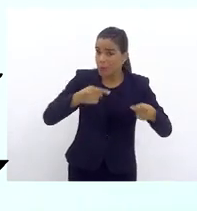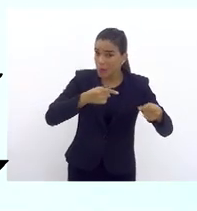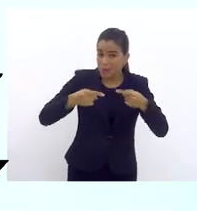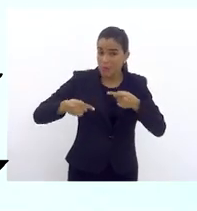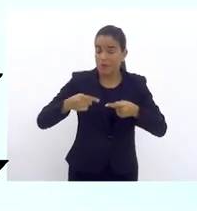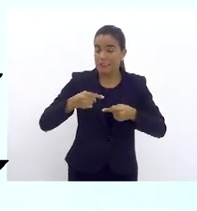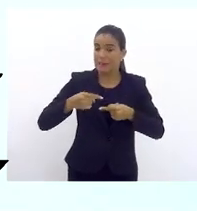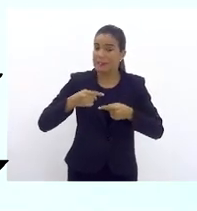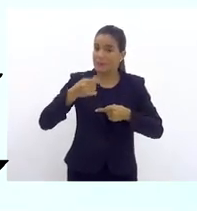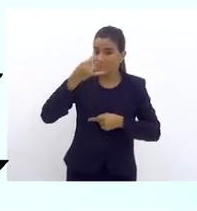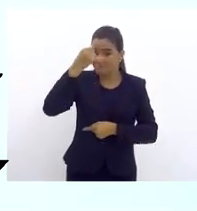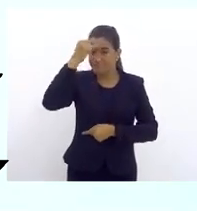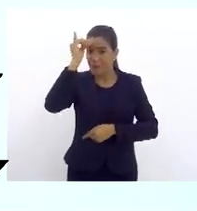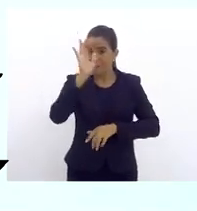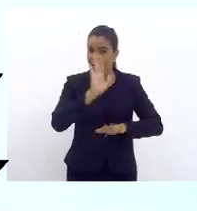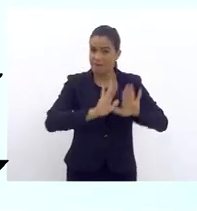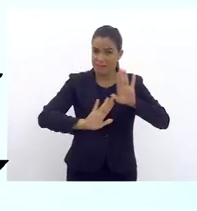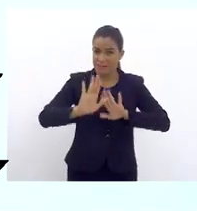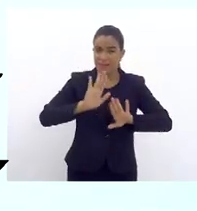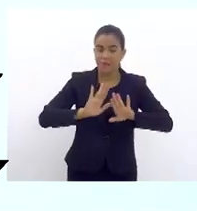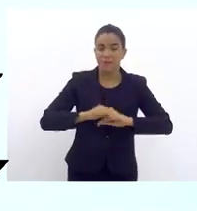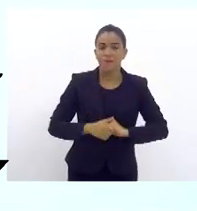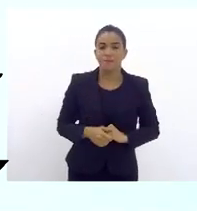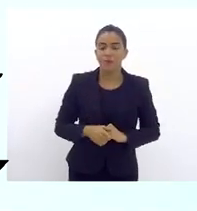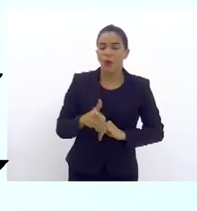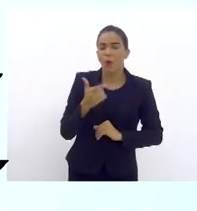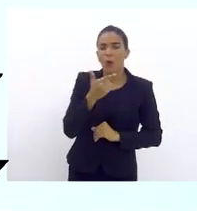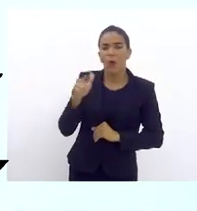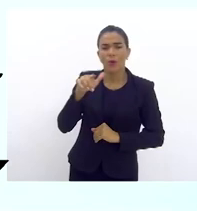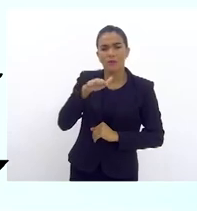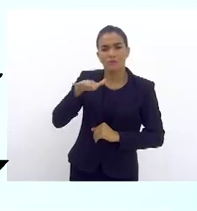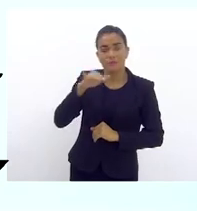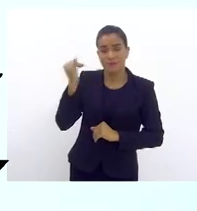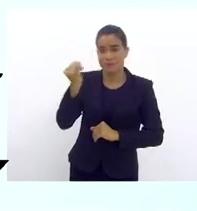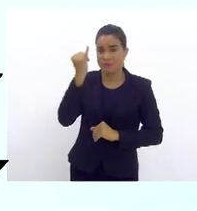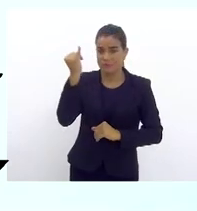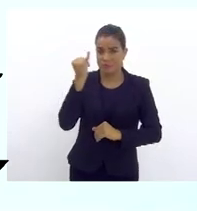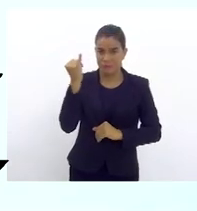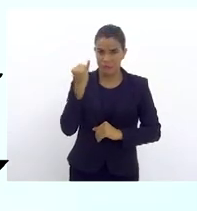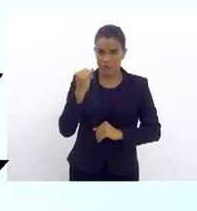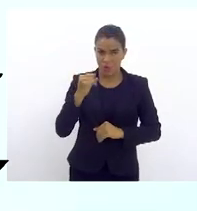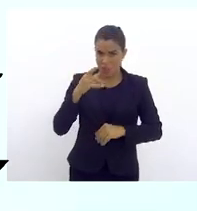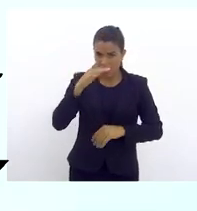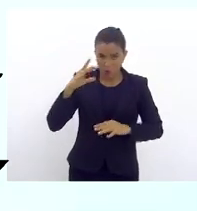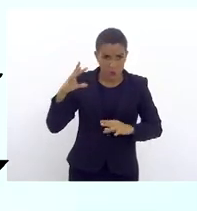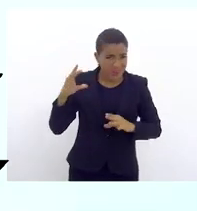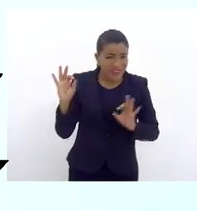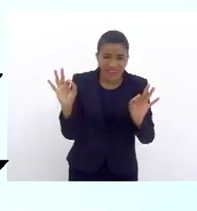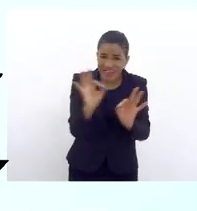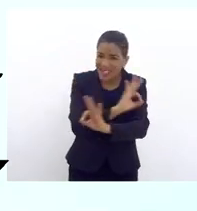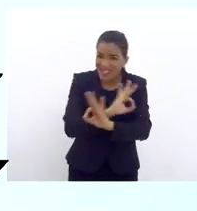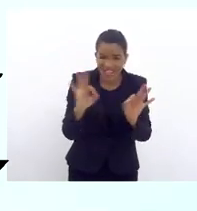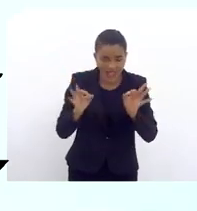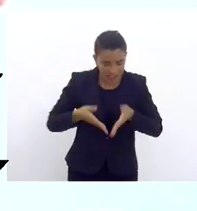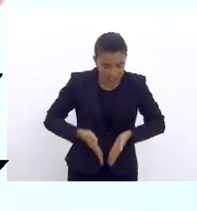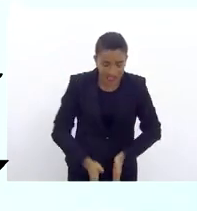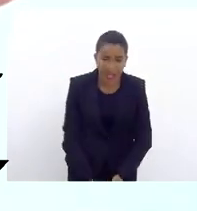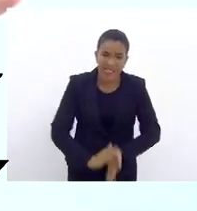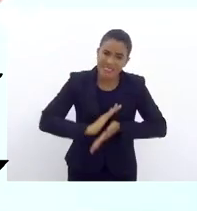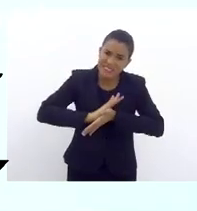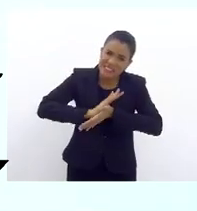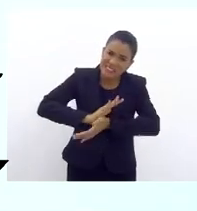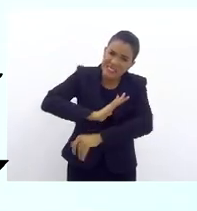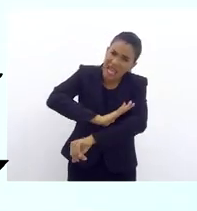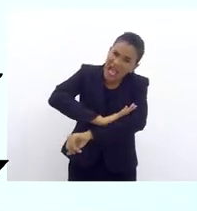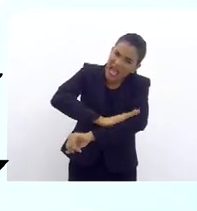prevenção outras coisas importantes nós temos que trabalhar ninguém nasce racista ninguém nasce intolerante